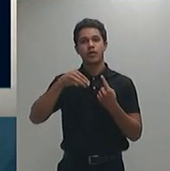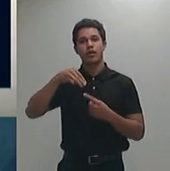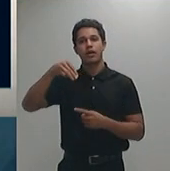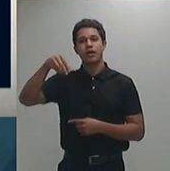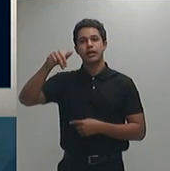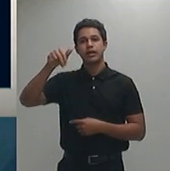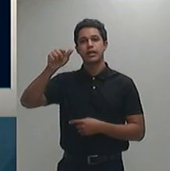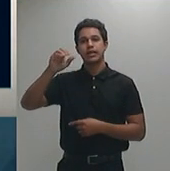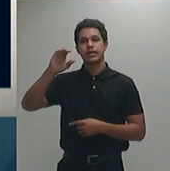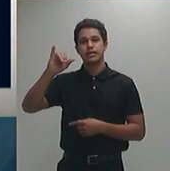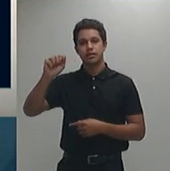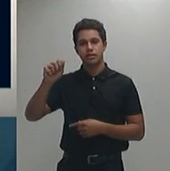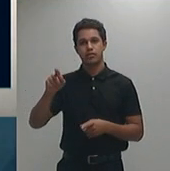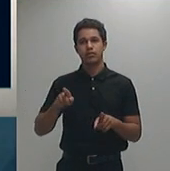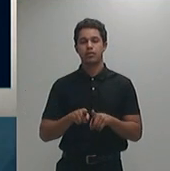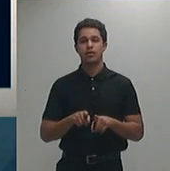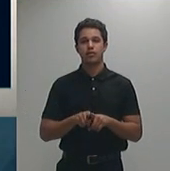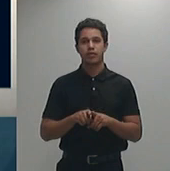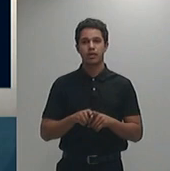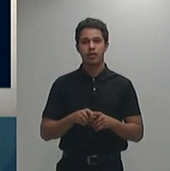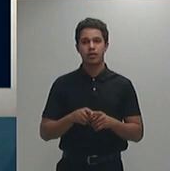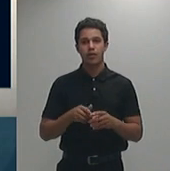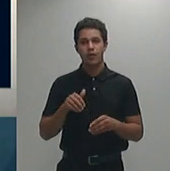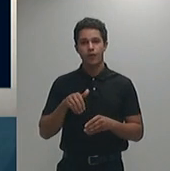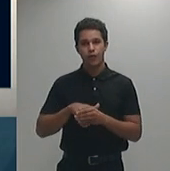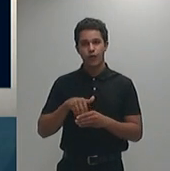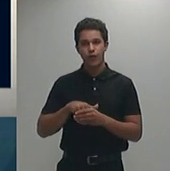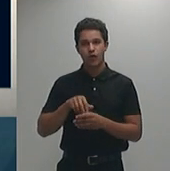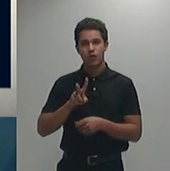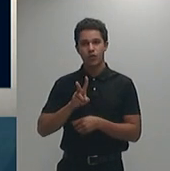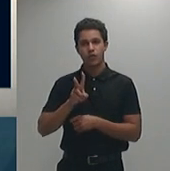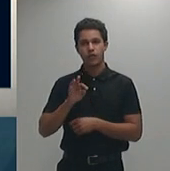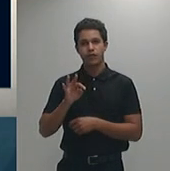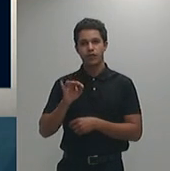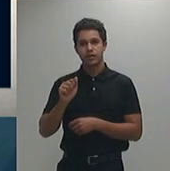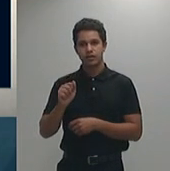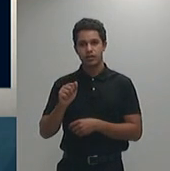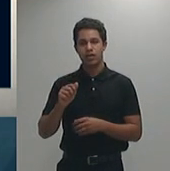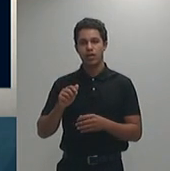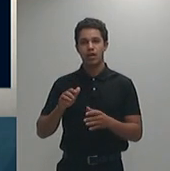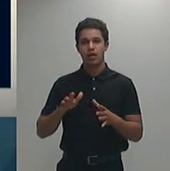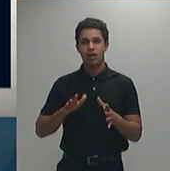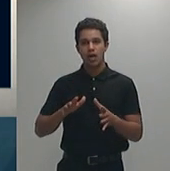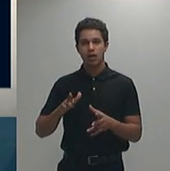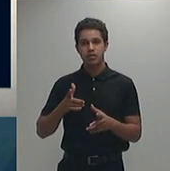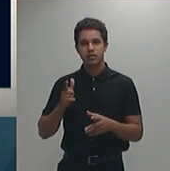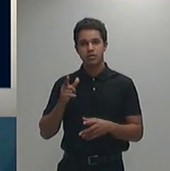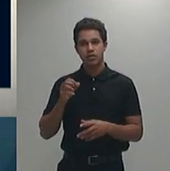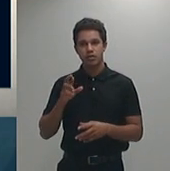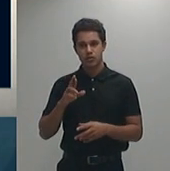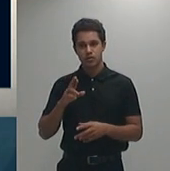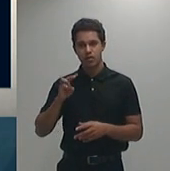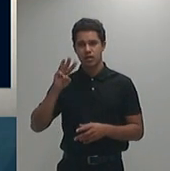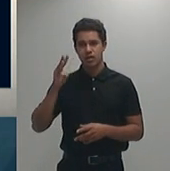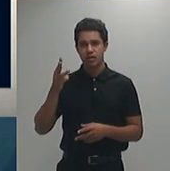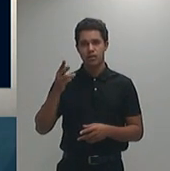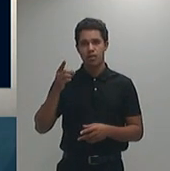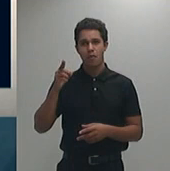também voto-vista de vossa excelência na ação rescisória 3.700